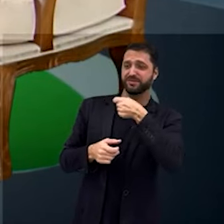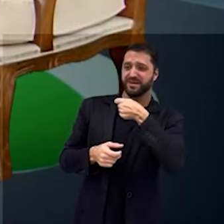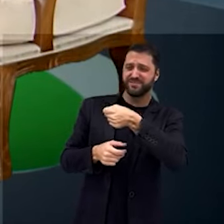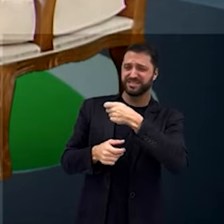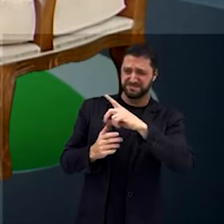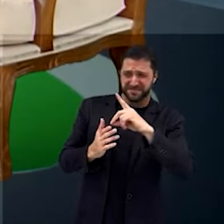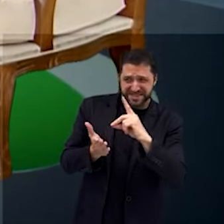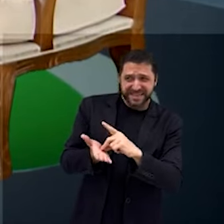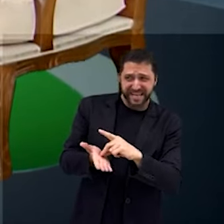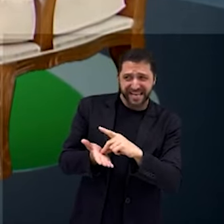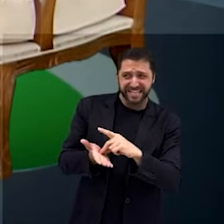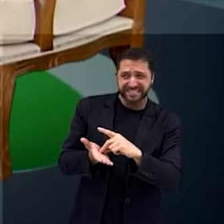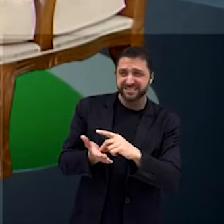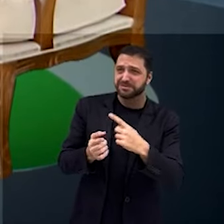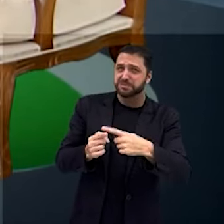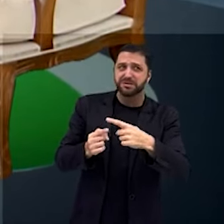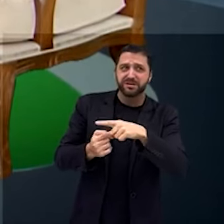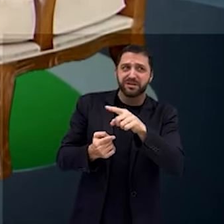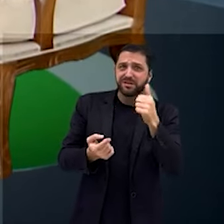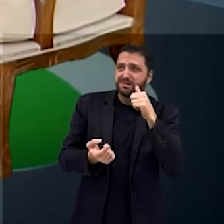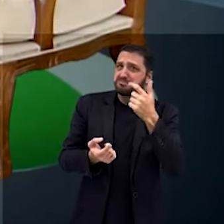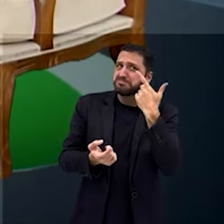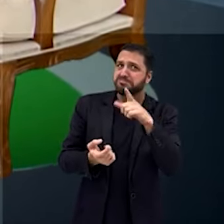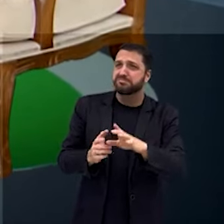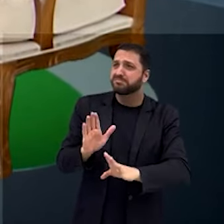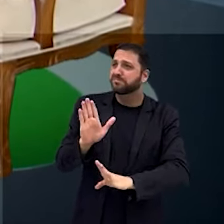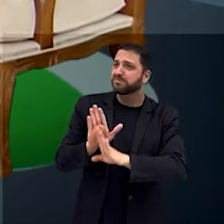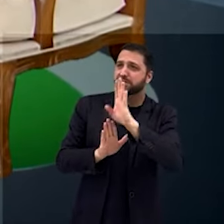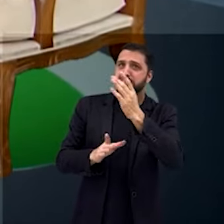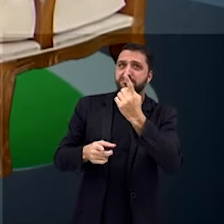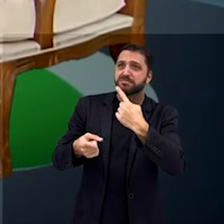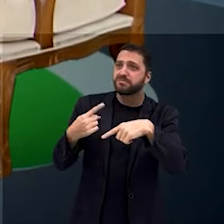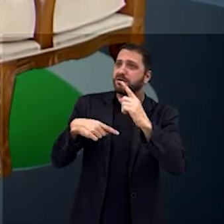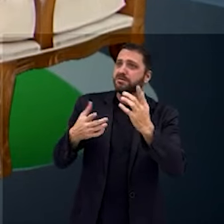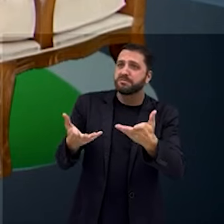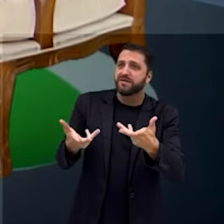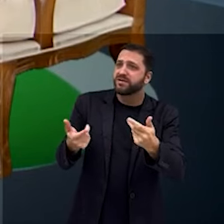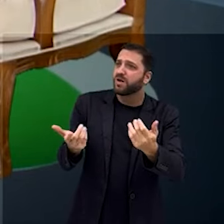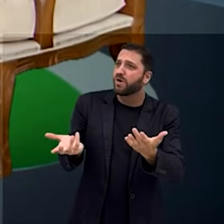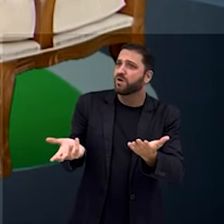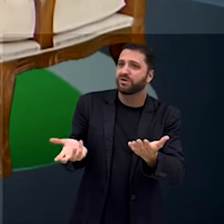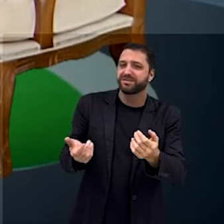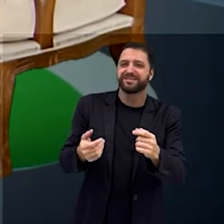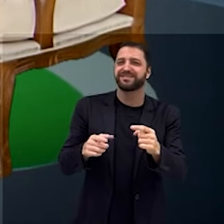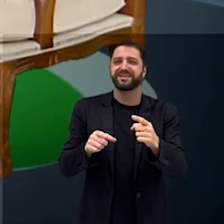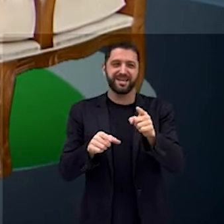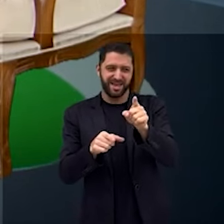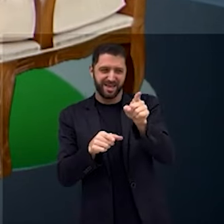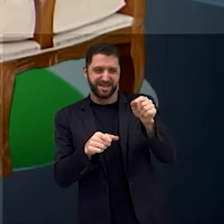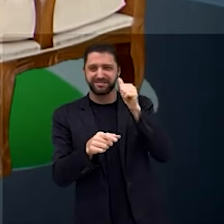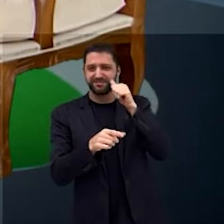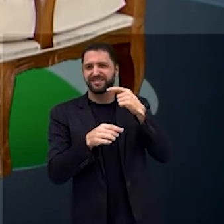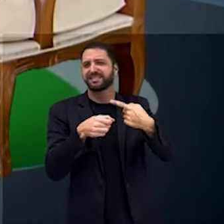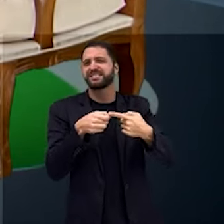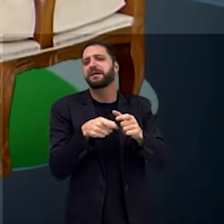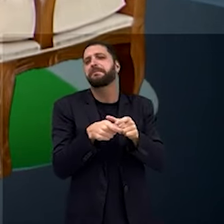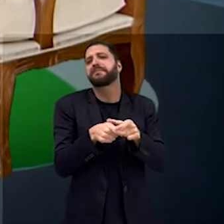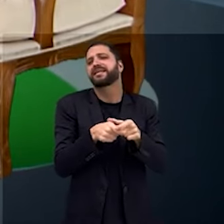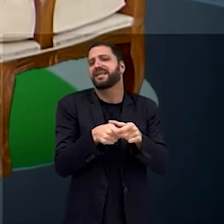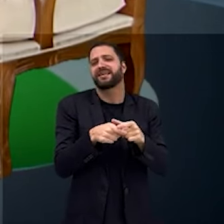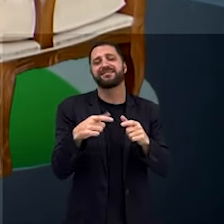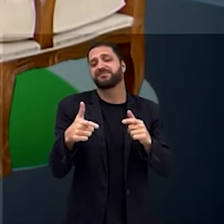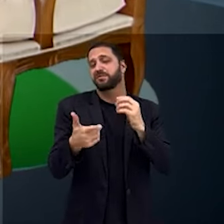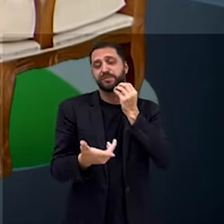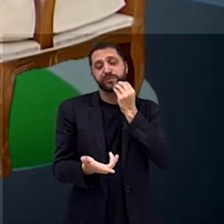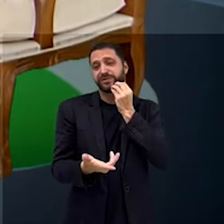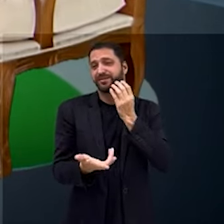são de verdade? Olha. Porque elas fazem coisas tão extraordinárias. E elas moram numa cidade muito pequena, que